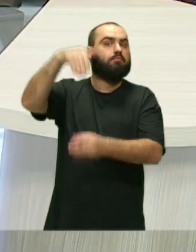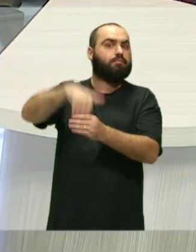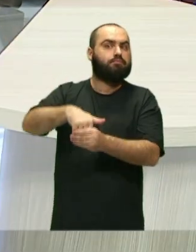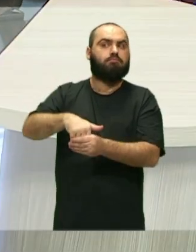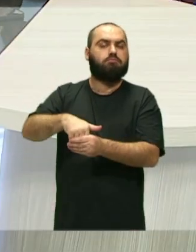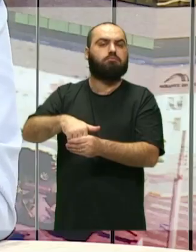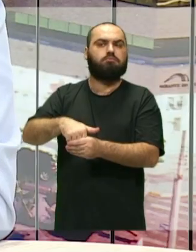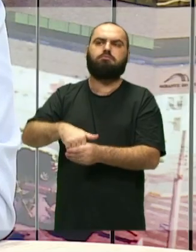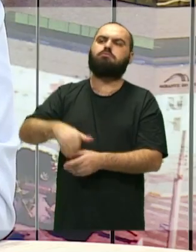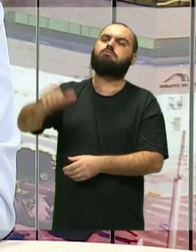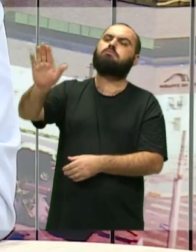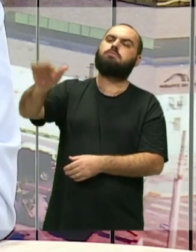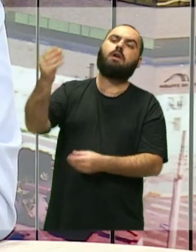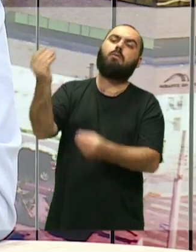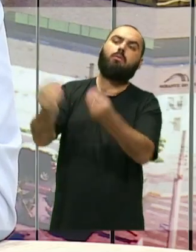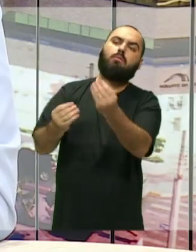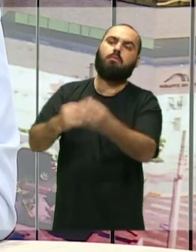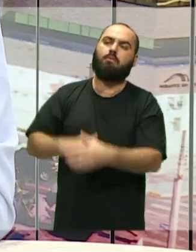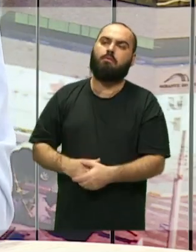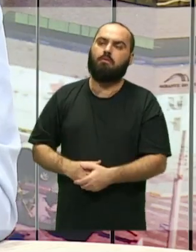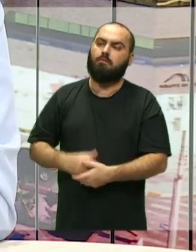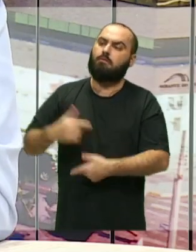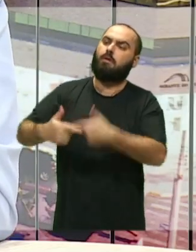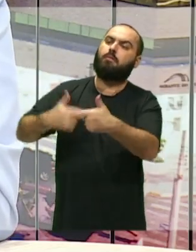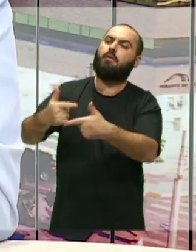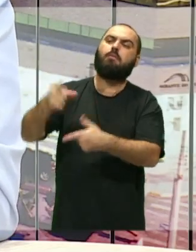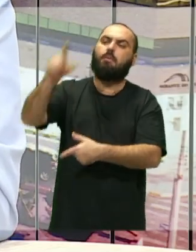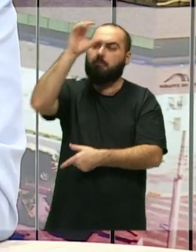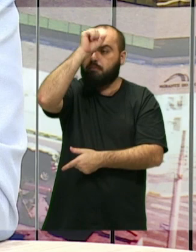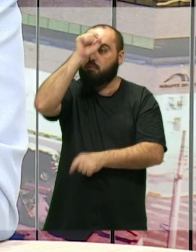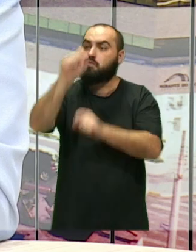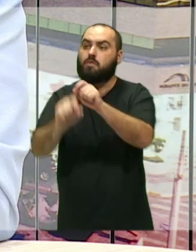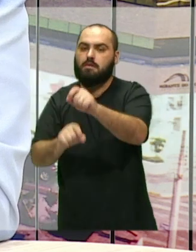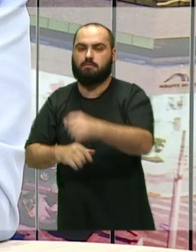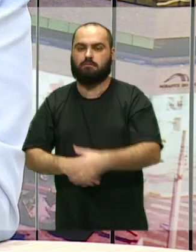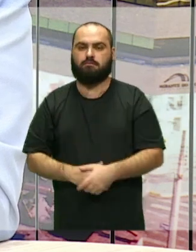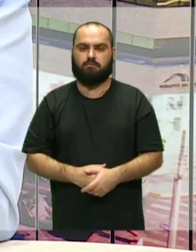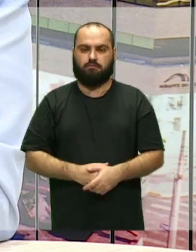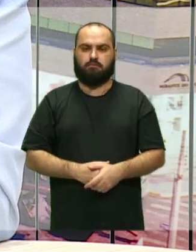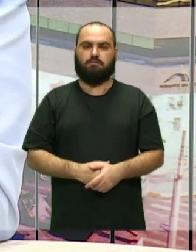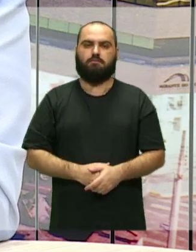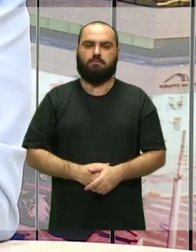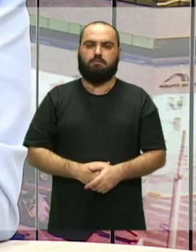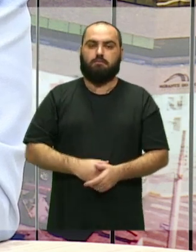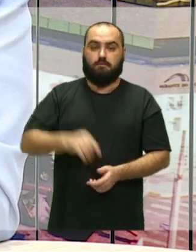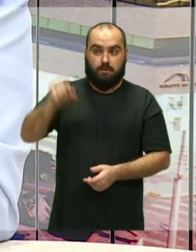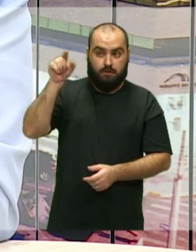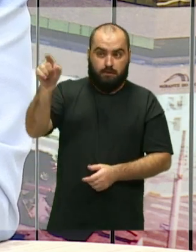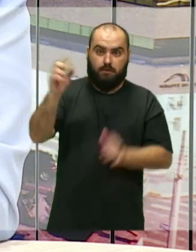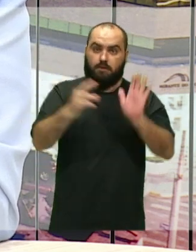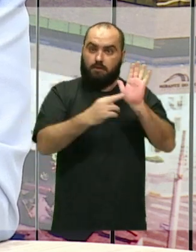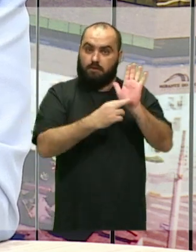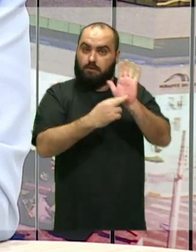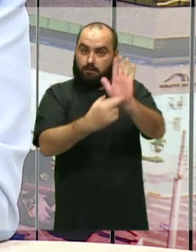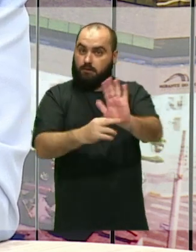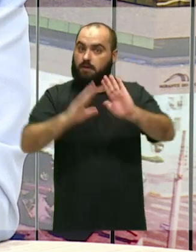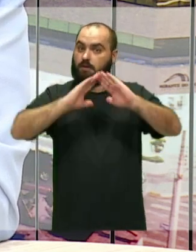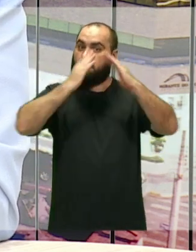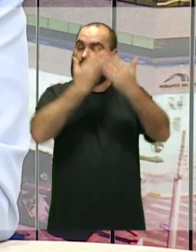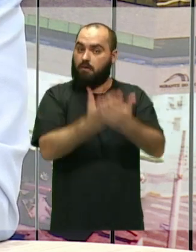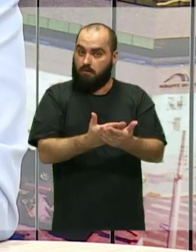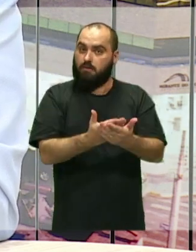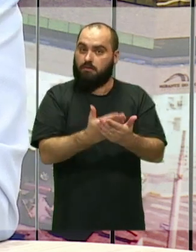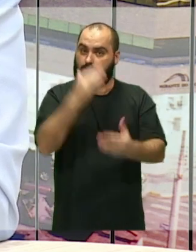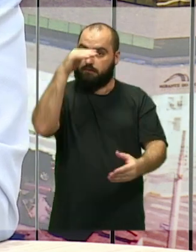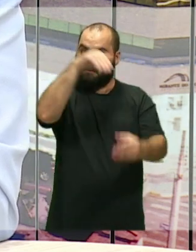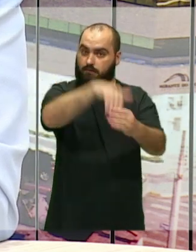a vereadora E aí como é que tá lá como é que tá o andamento o que que você tá aprendendo eles são os representantes da escola das escolas que